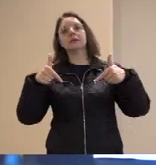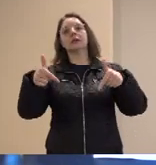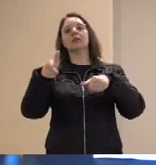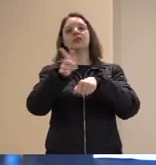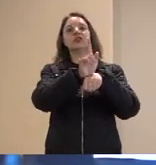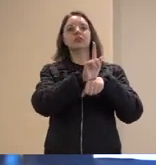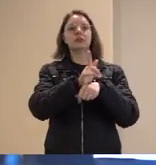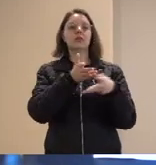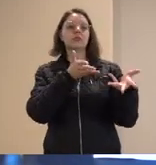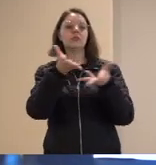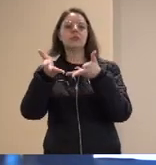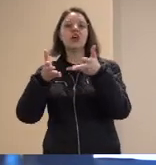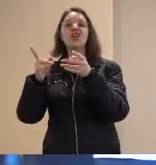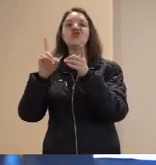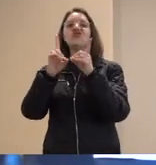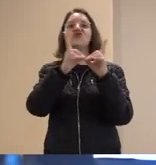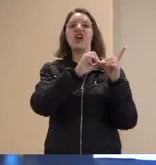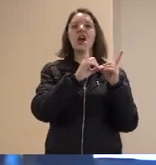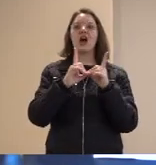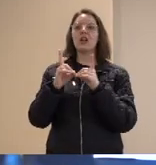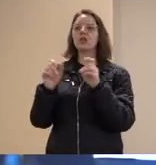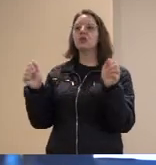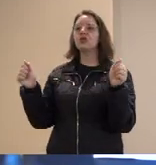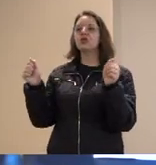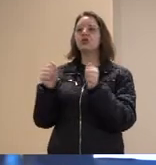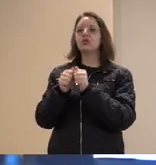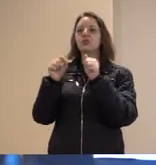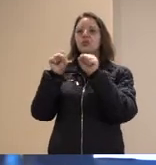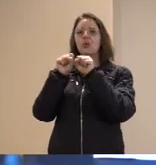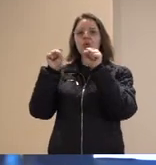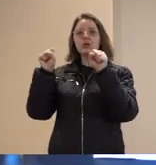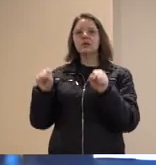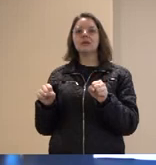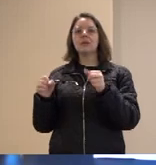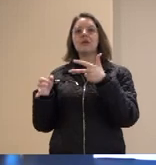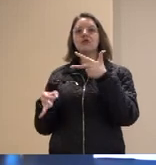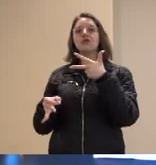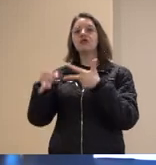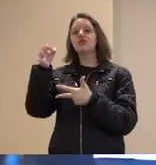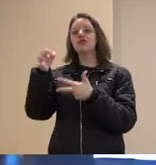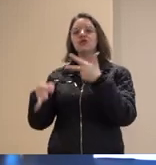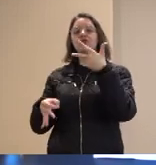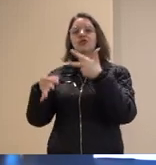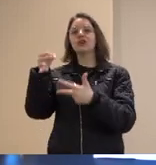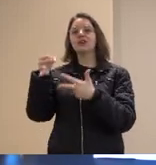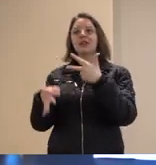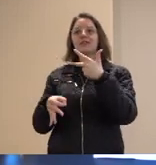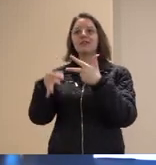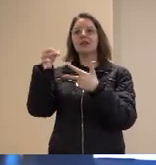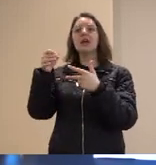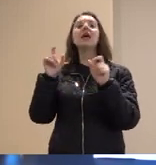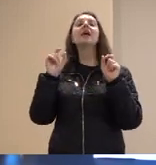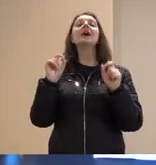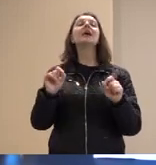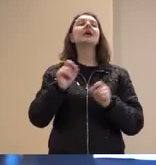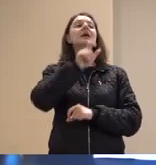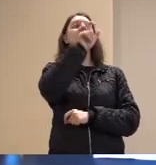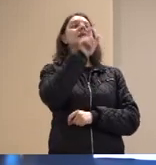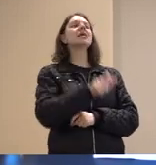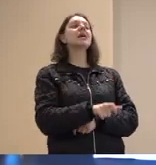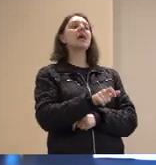encaminhamentos em diálogo com o sistema de justiça. Ou seja, quem deve gerir